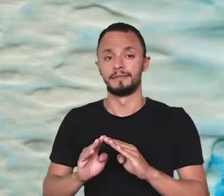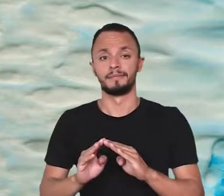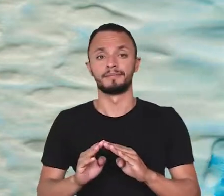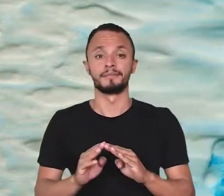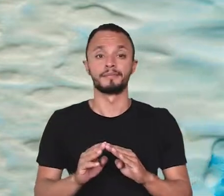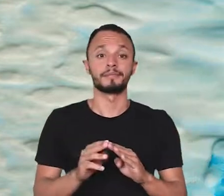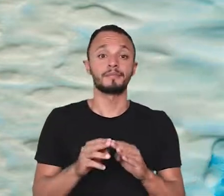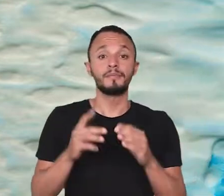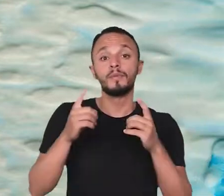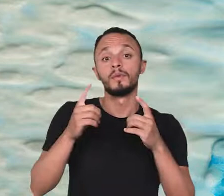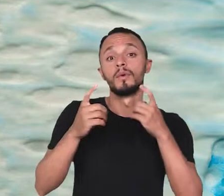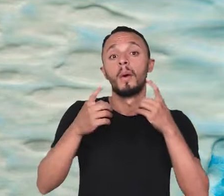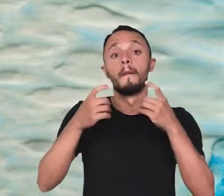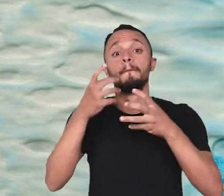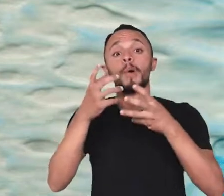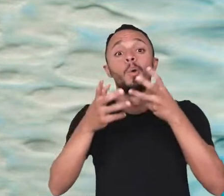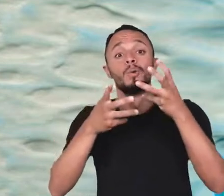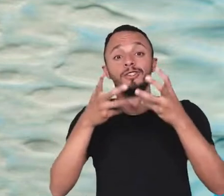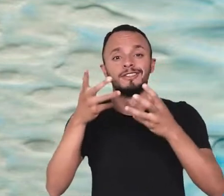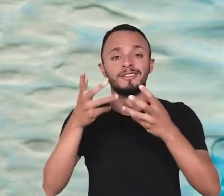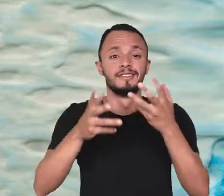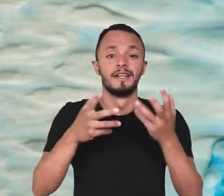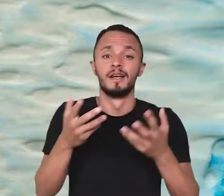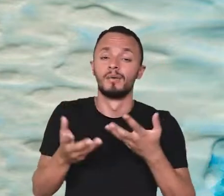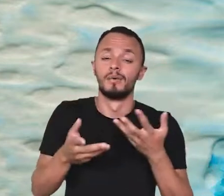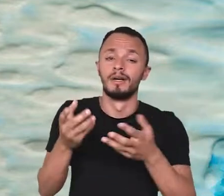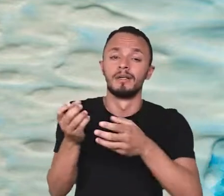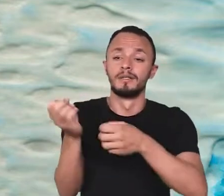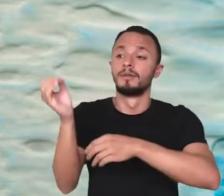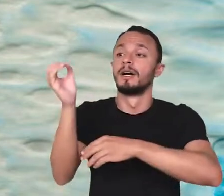Quando a noite se quase quer